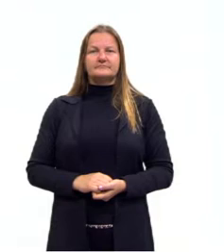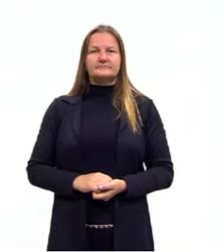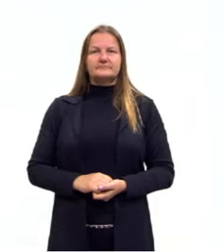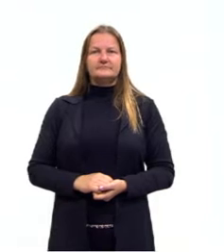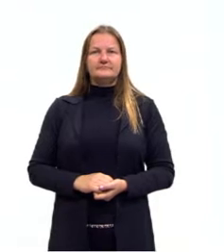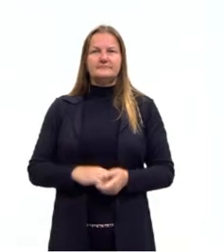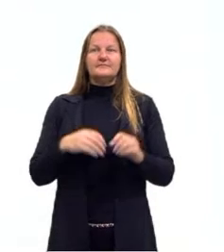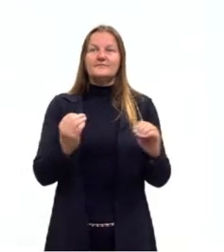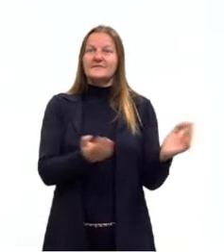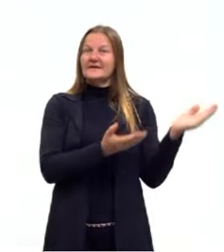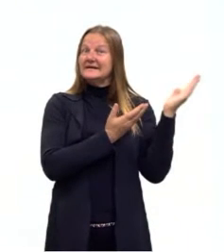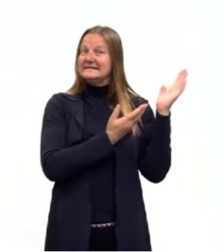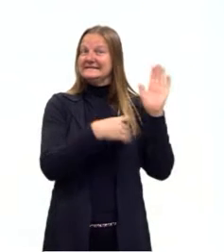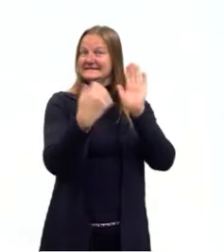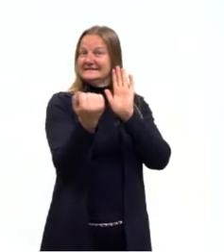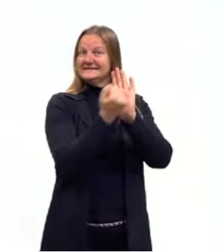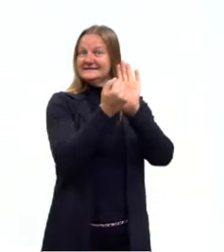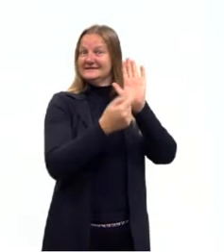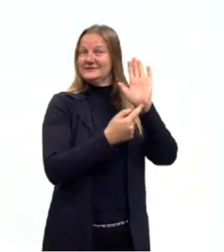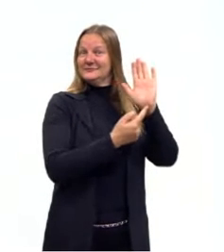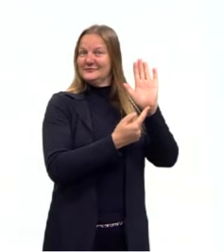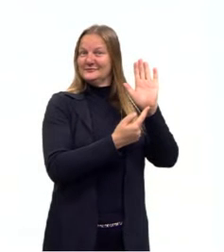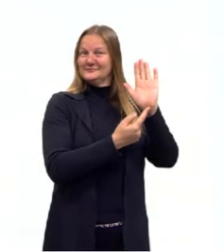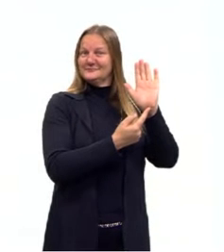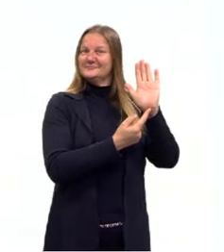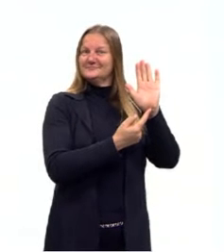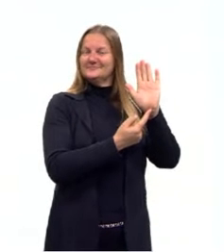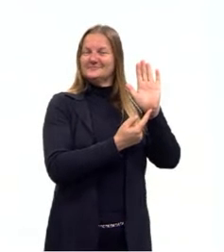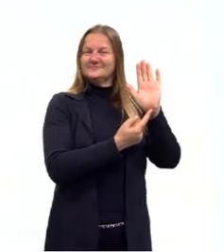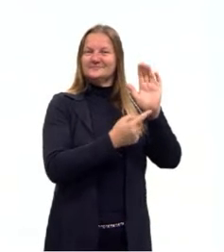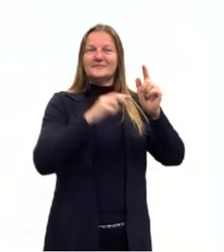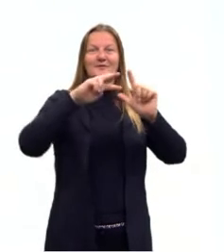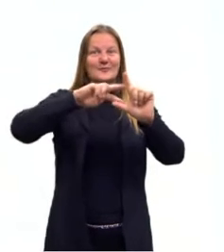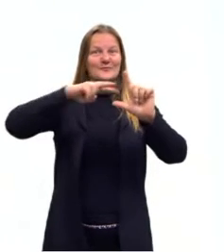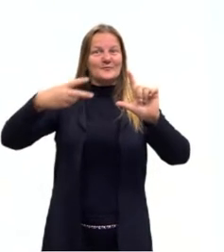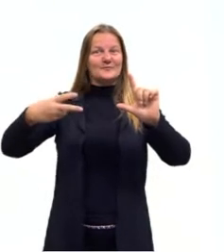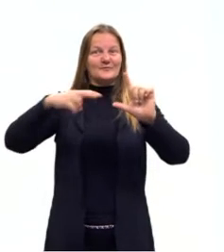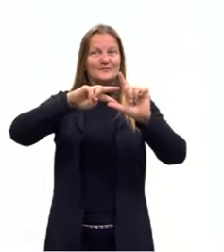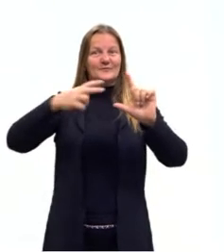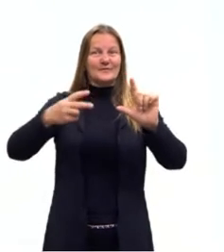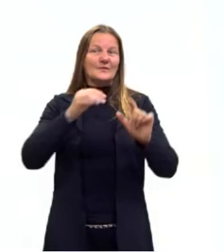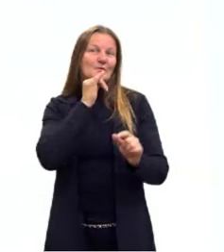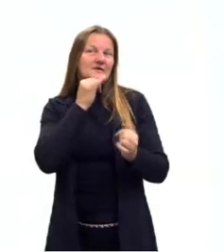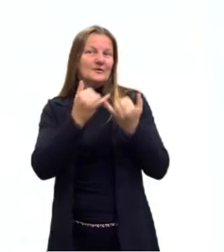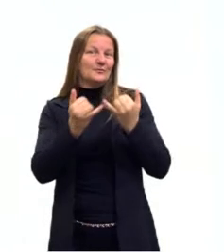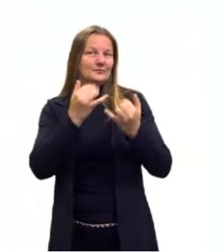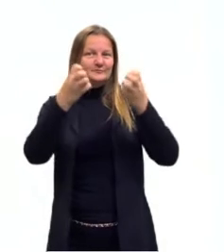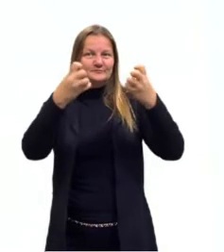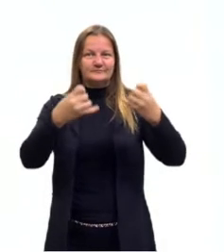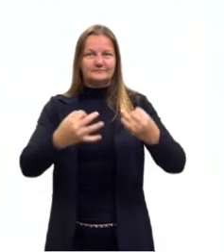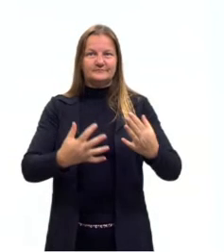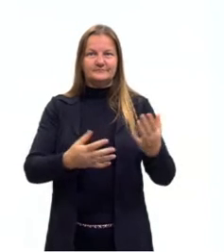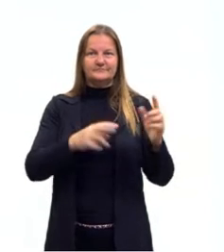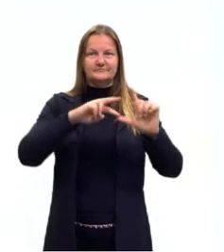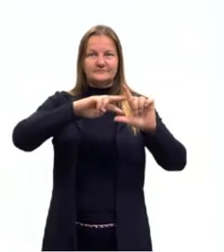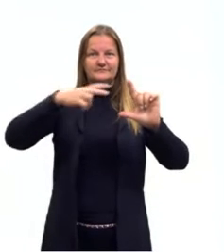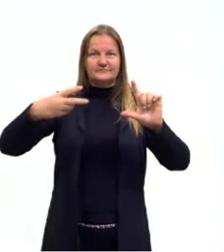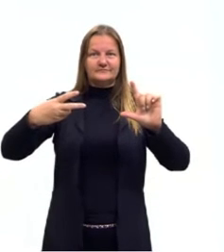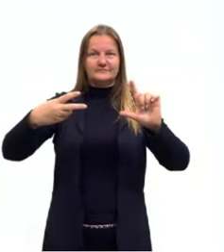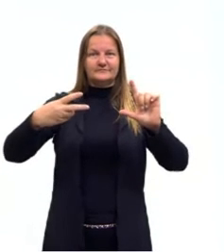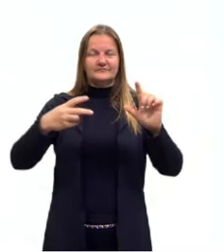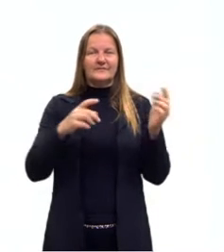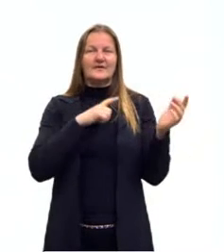Ah tá bom Aqui nós temos ele né nossa estrela da aula de hoje o heredograma um exemplo a então nós